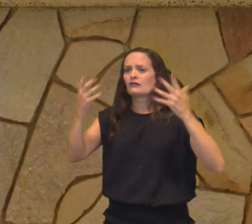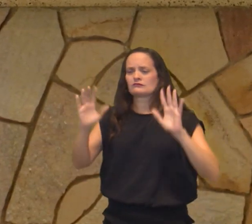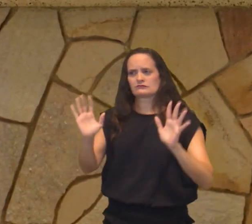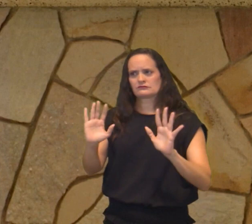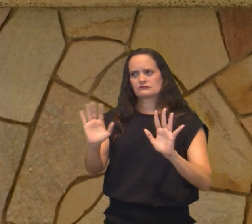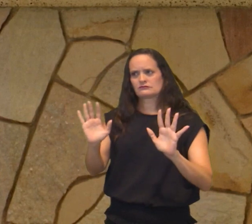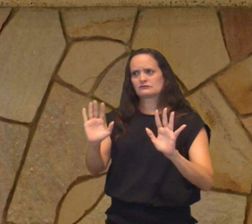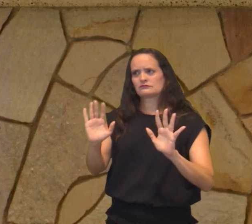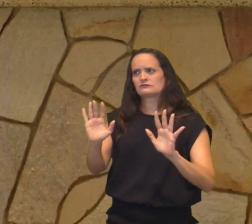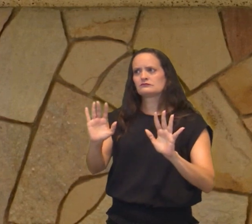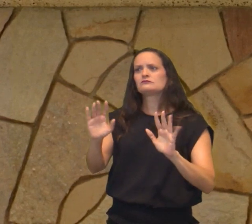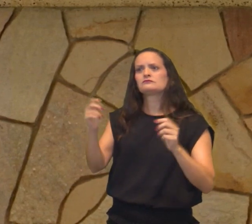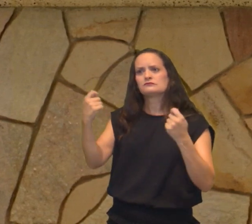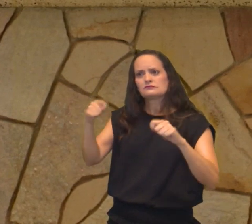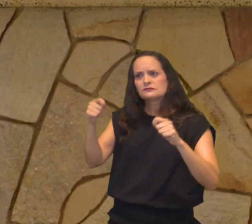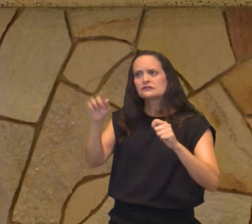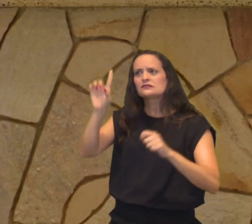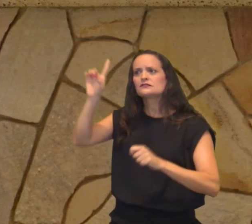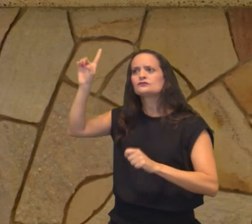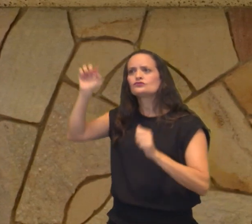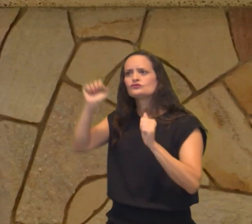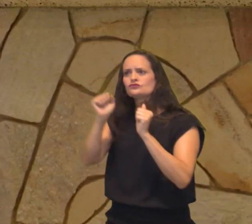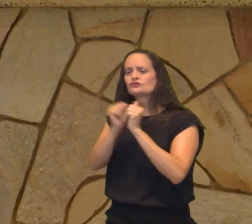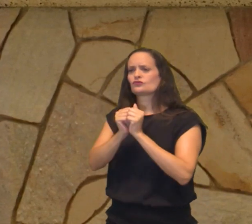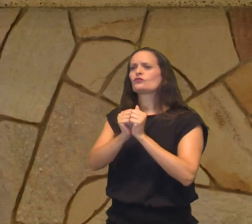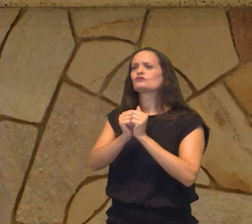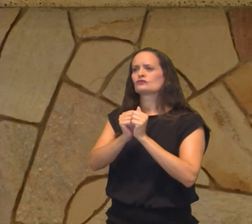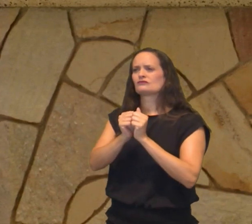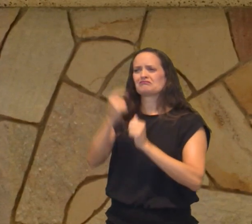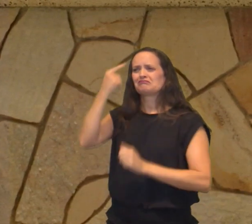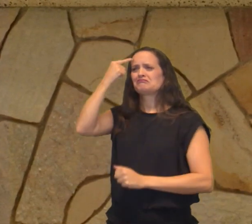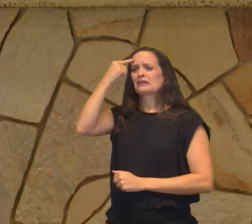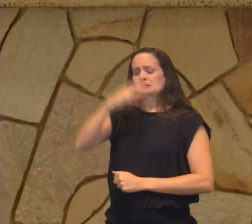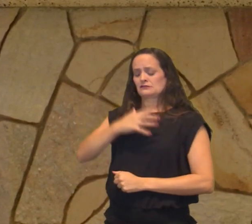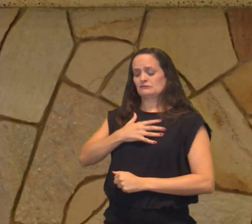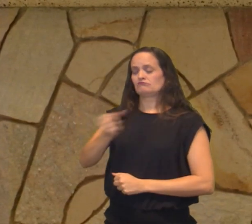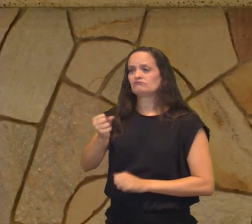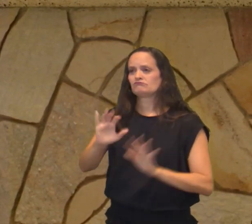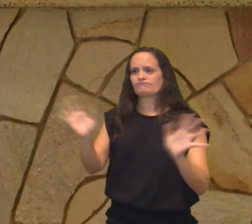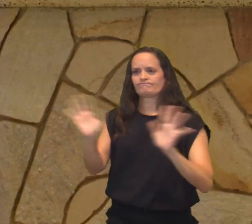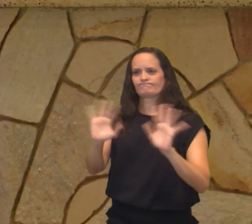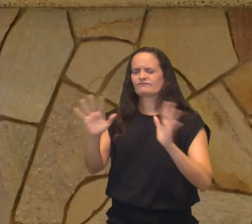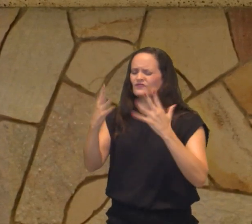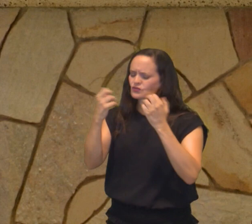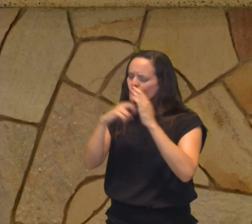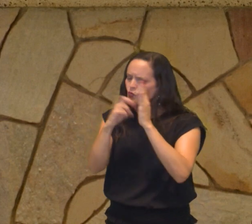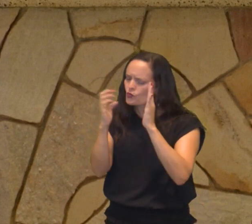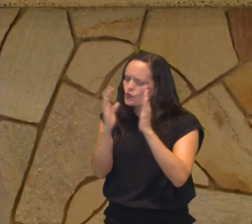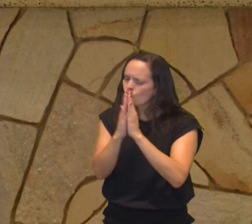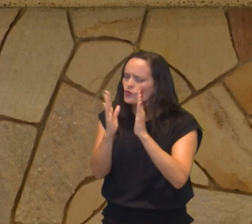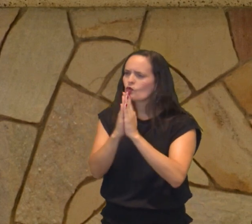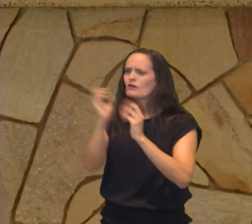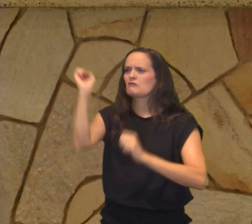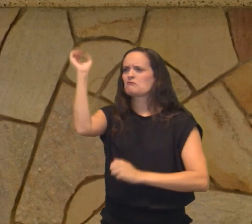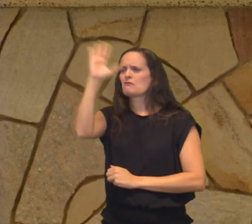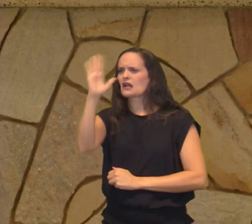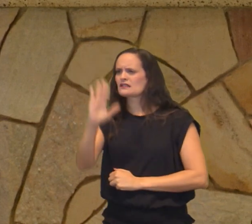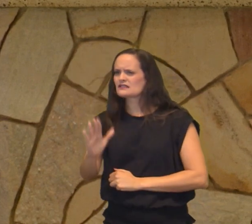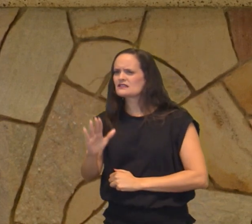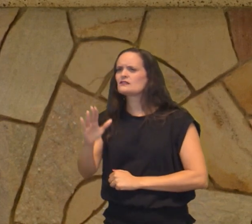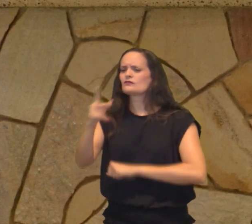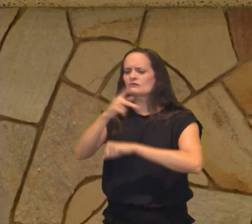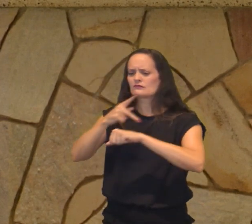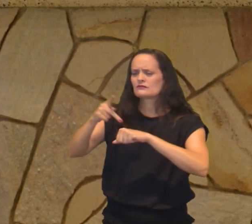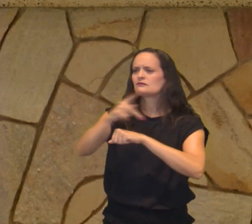mês de consciência de combate ao suicídio, nós estaremos orando, como oraremos também pelo Brasil, pela nossa